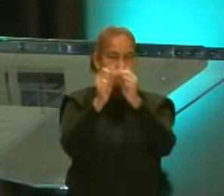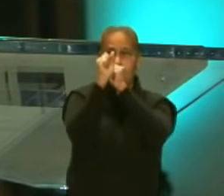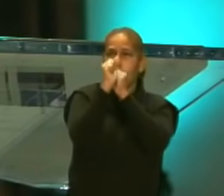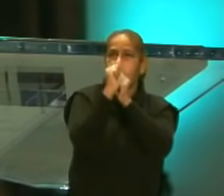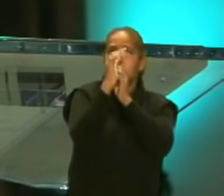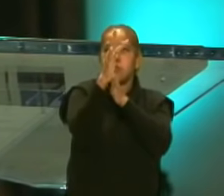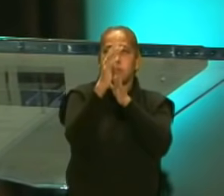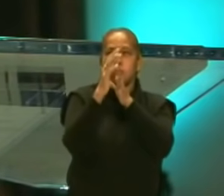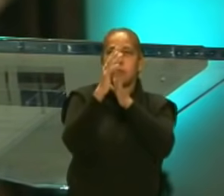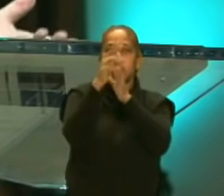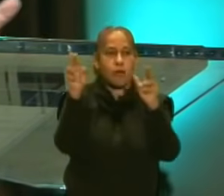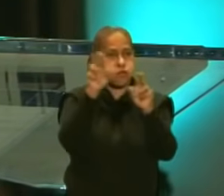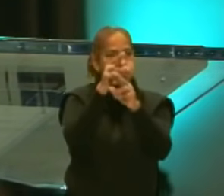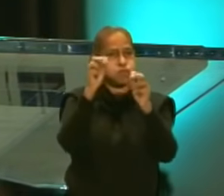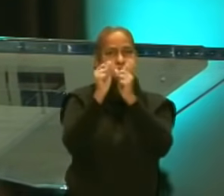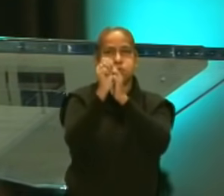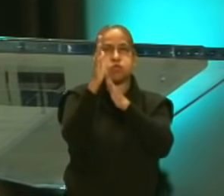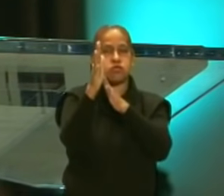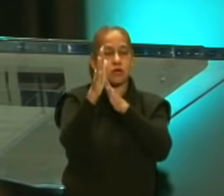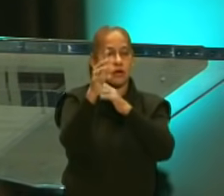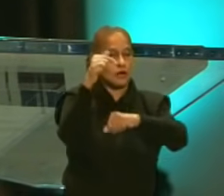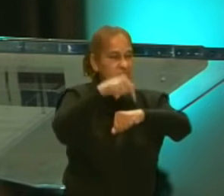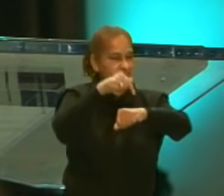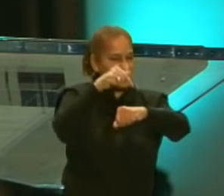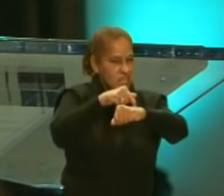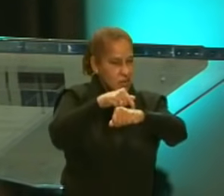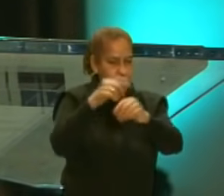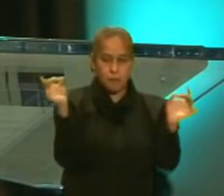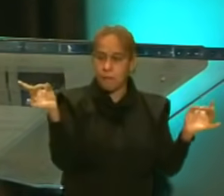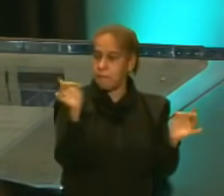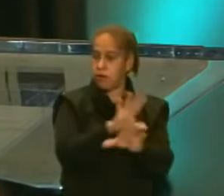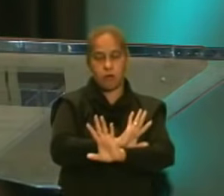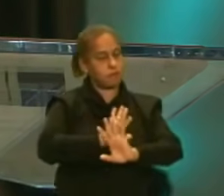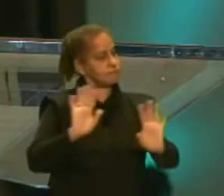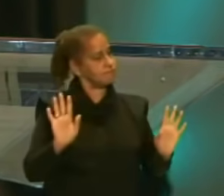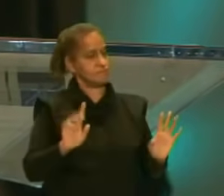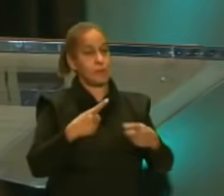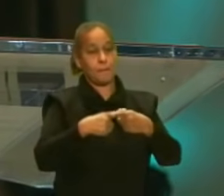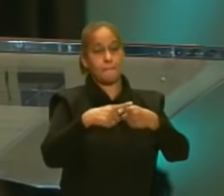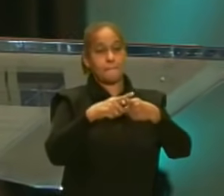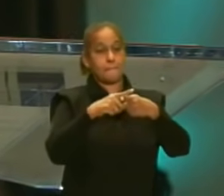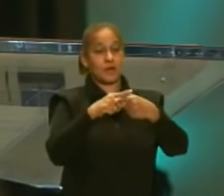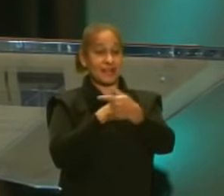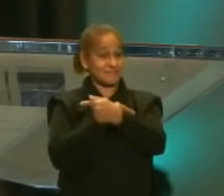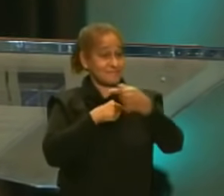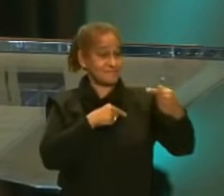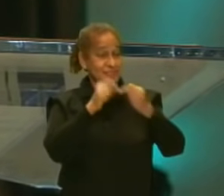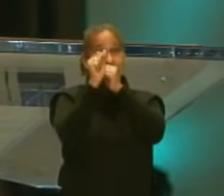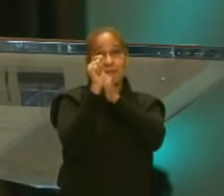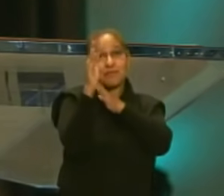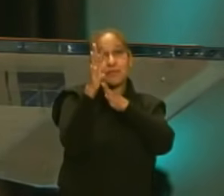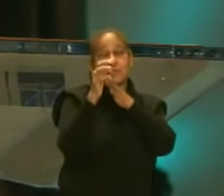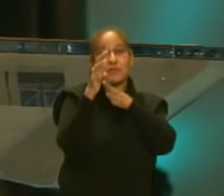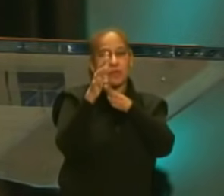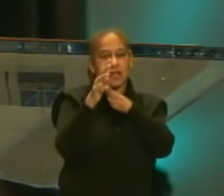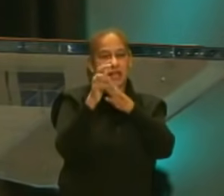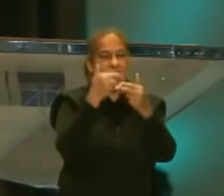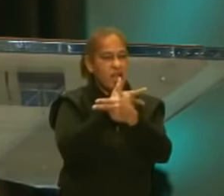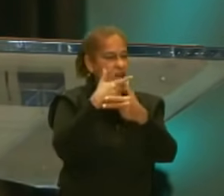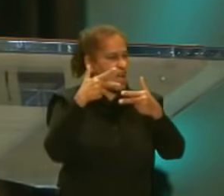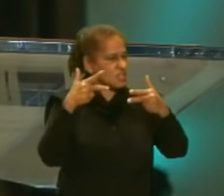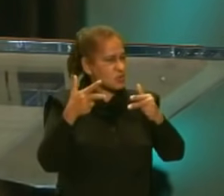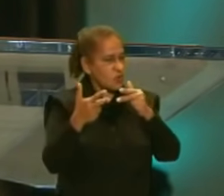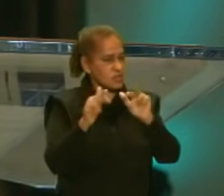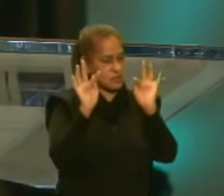trombeta, vai ser tarde demais, porque na 7ª trombeta, as coisas do fim e a volta